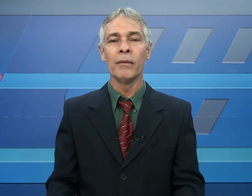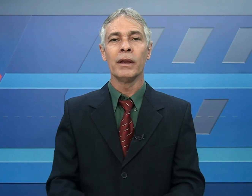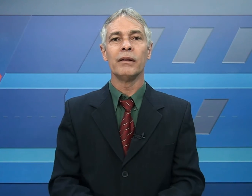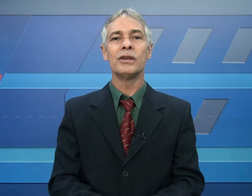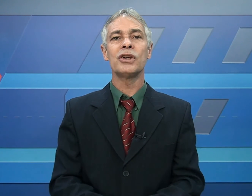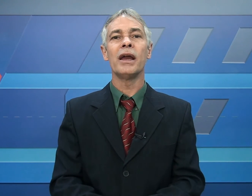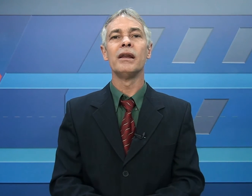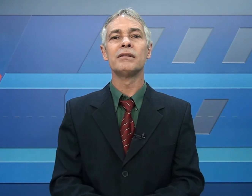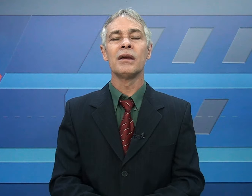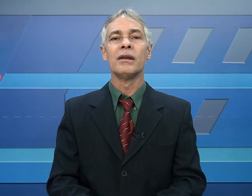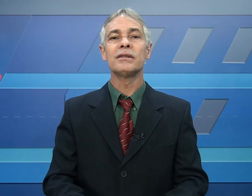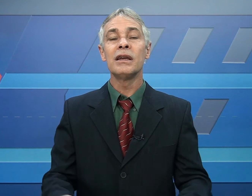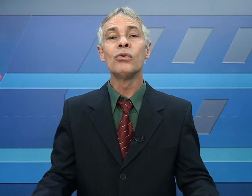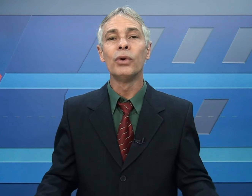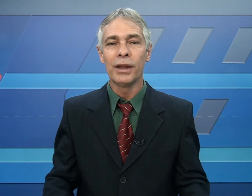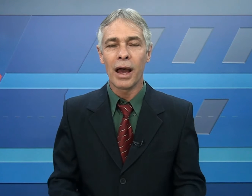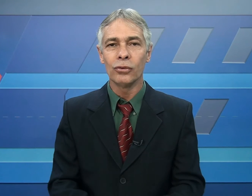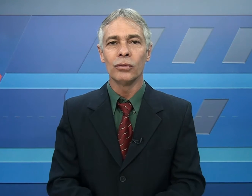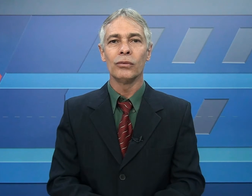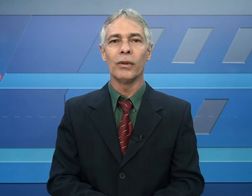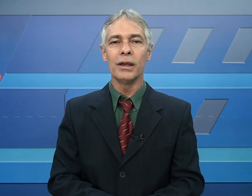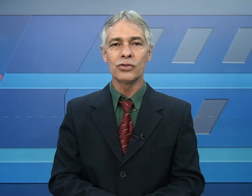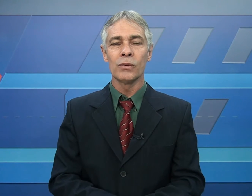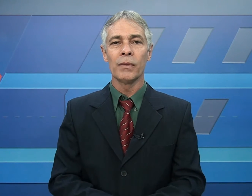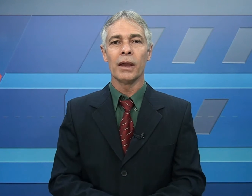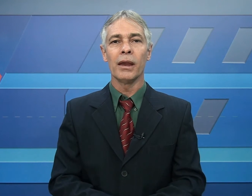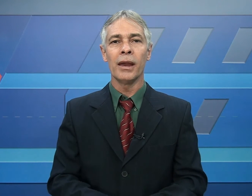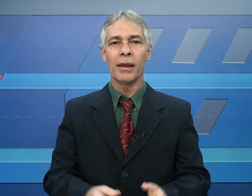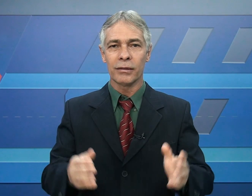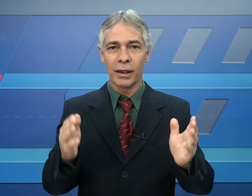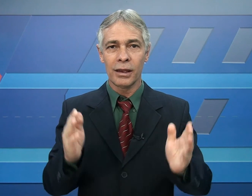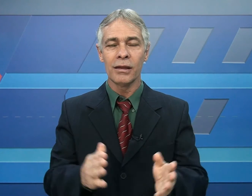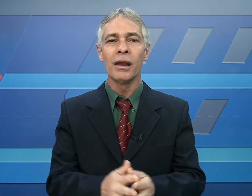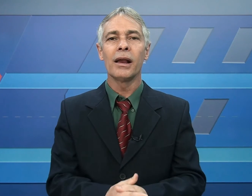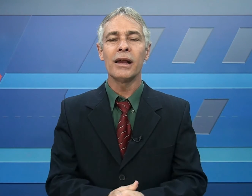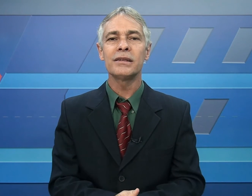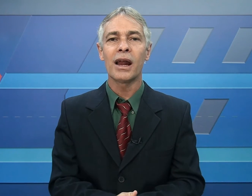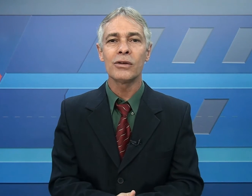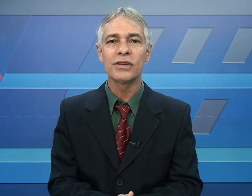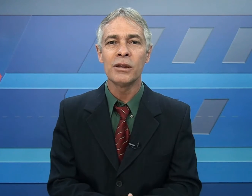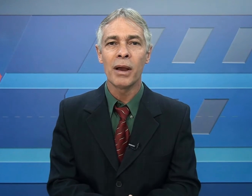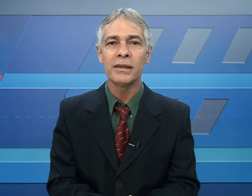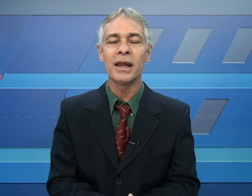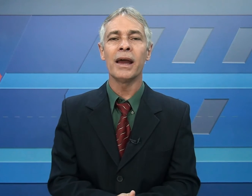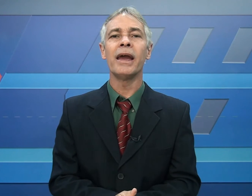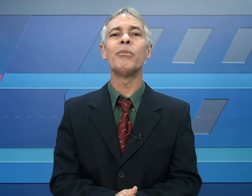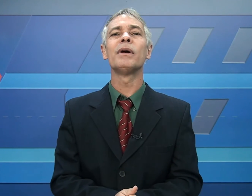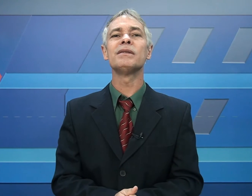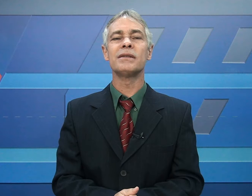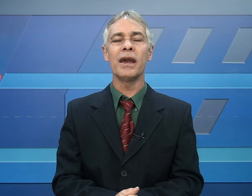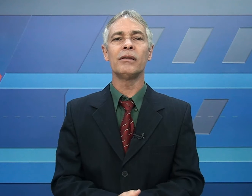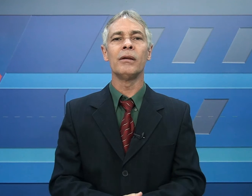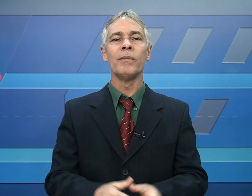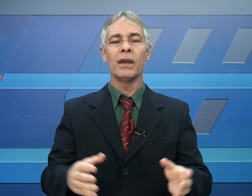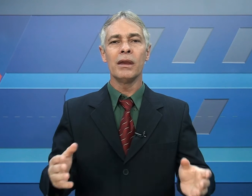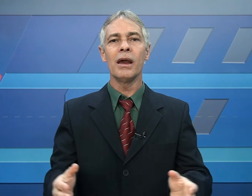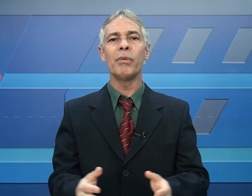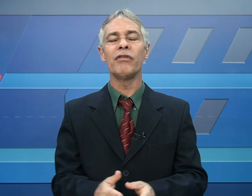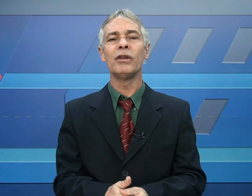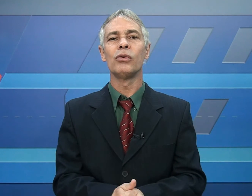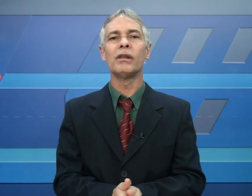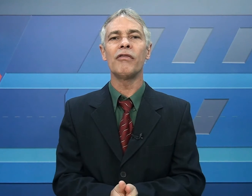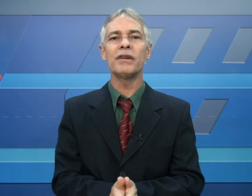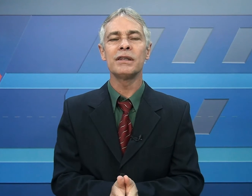rua, deixar eles sem um cuidado, não é isso? É, tem que castrar os animais na época certa e